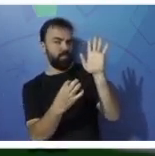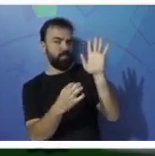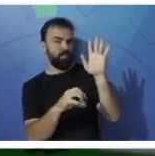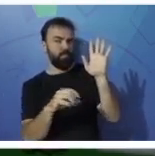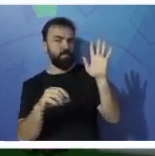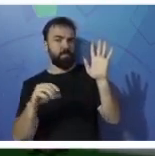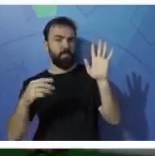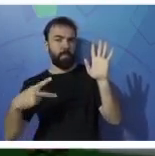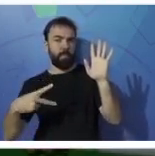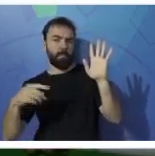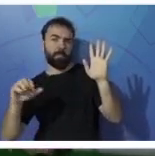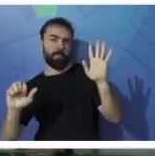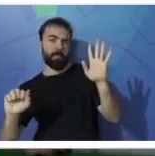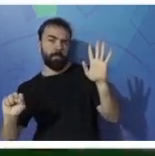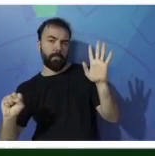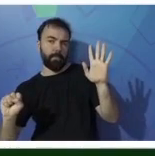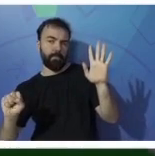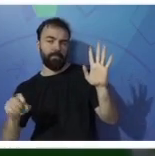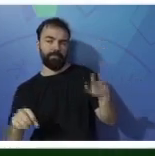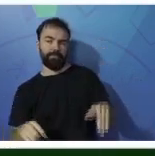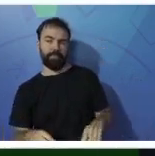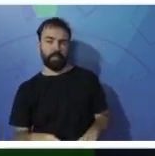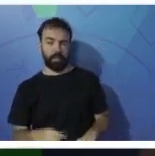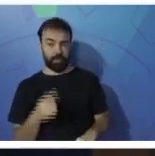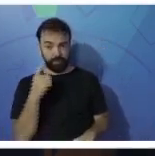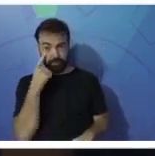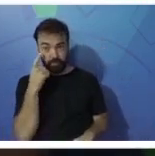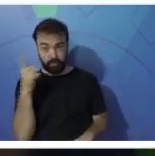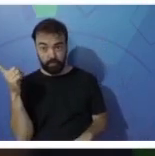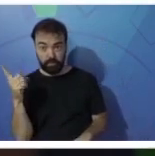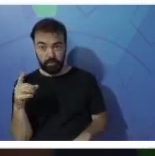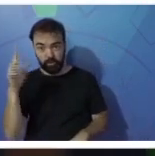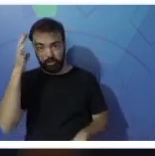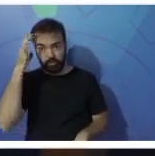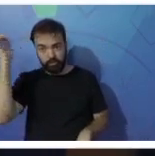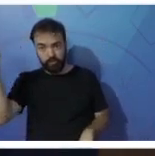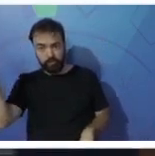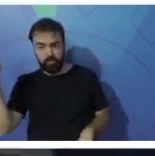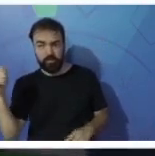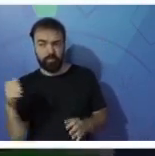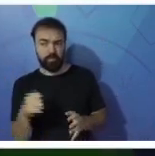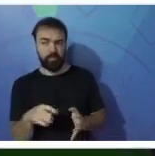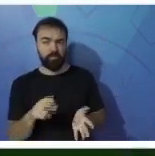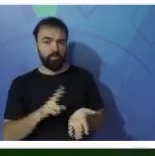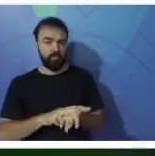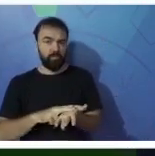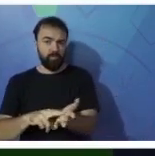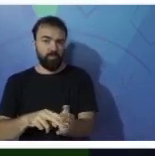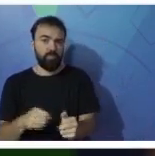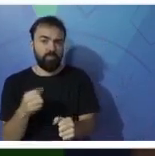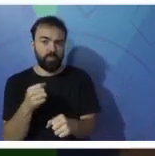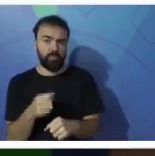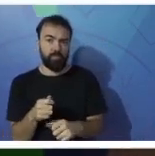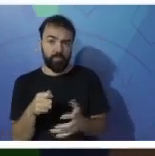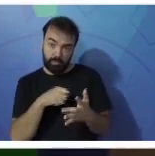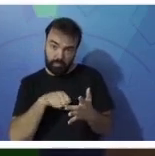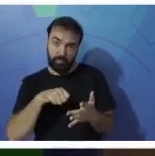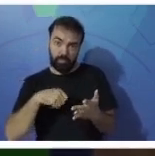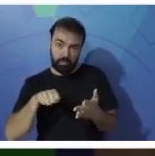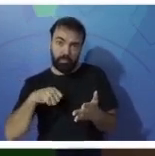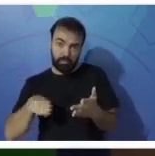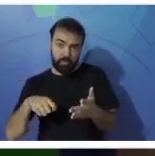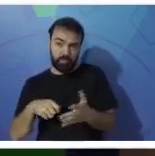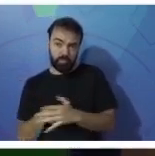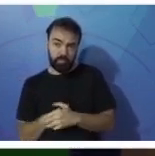e o pós-escrito. Vocês viram que não é difícil construir uma carta, crianças? Seguindo essa